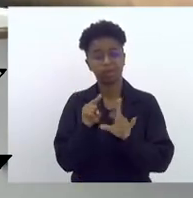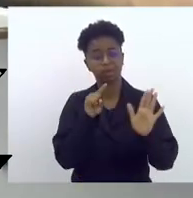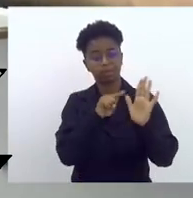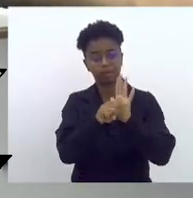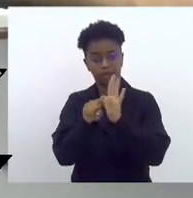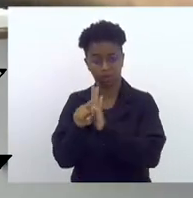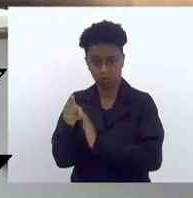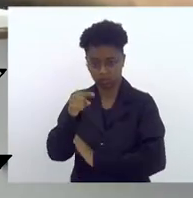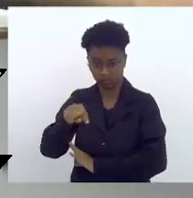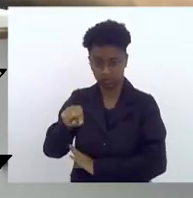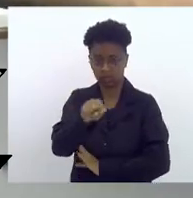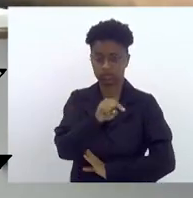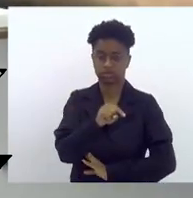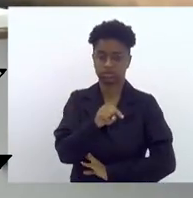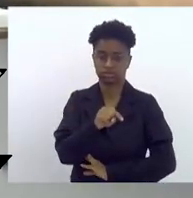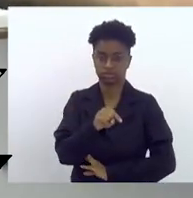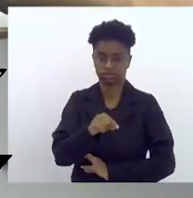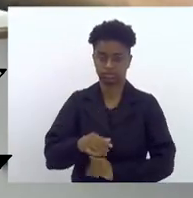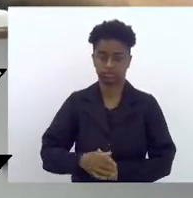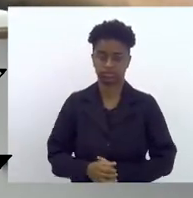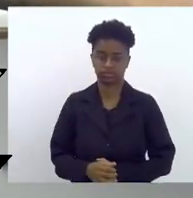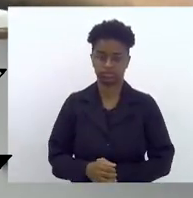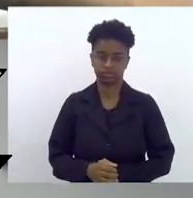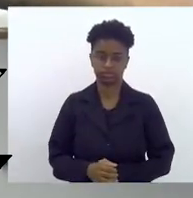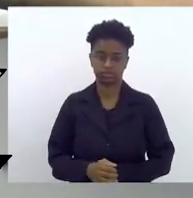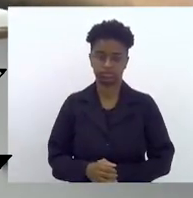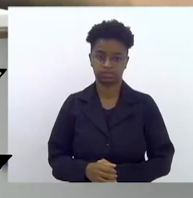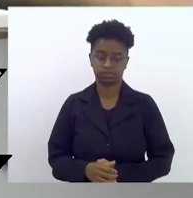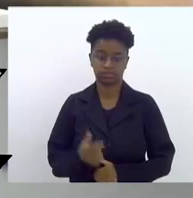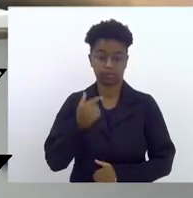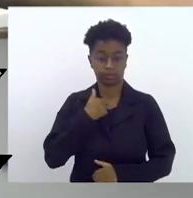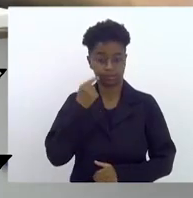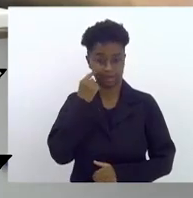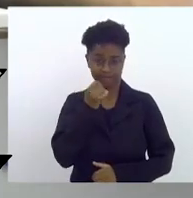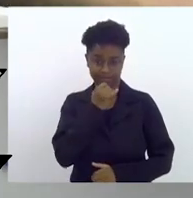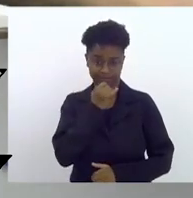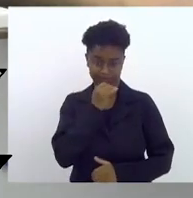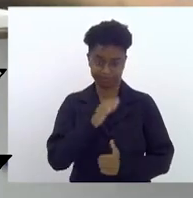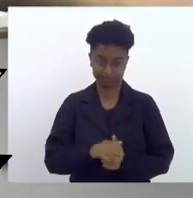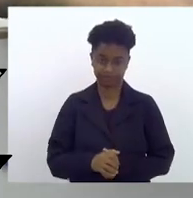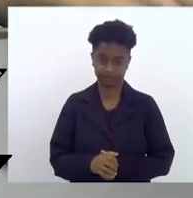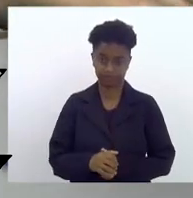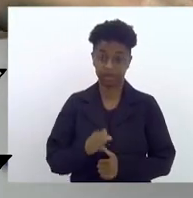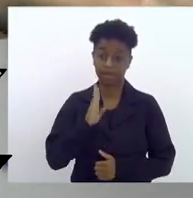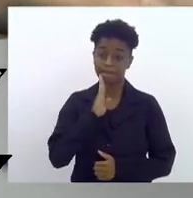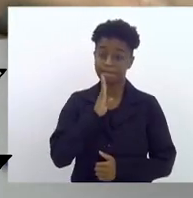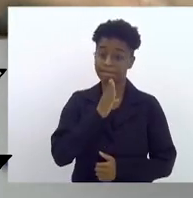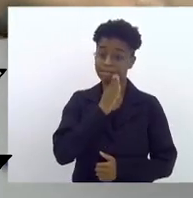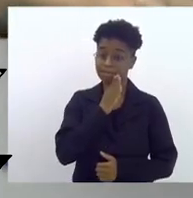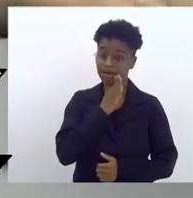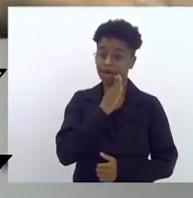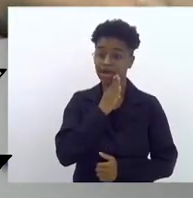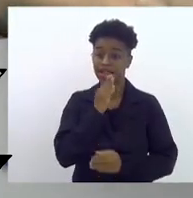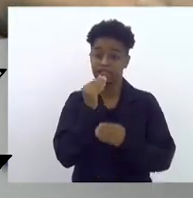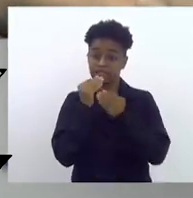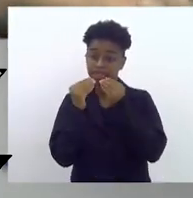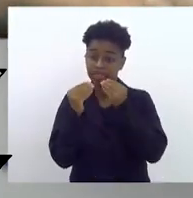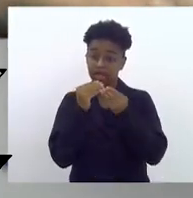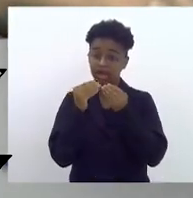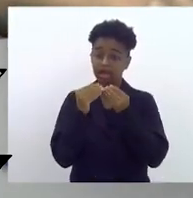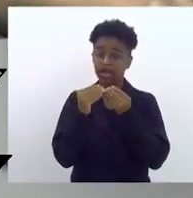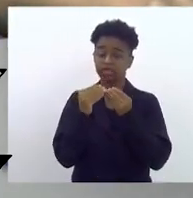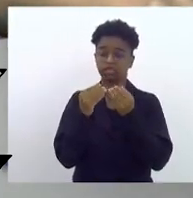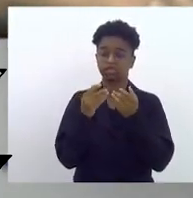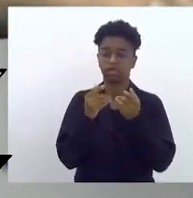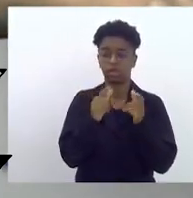a vossa excelência também um Deputado Luiz Paulo que levantou a questão o seguinte por exemplo bares lanchonetes trailer de